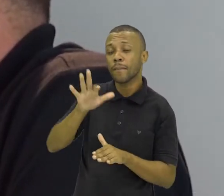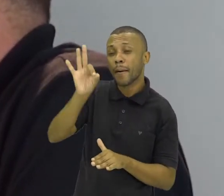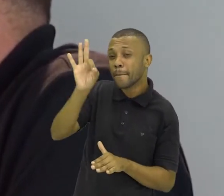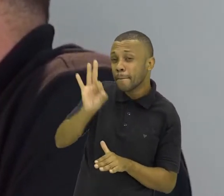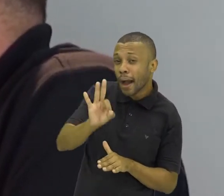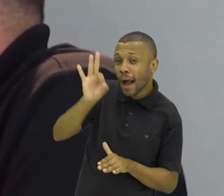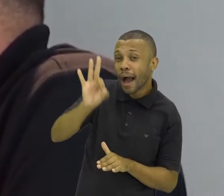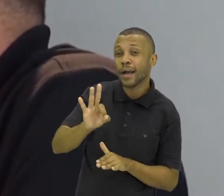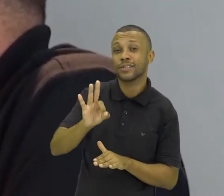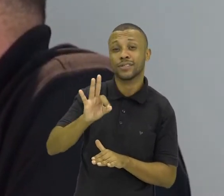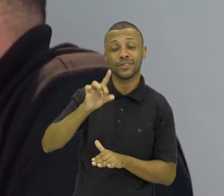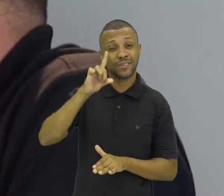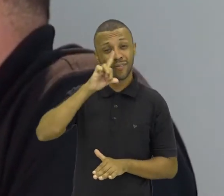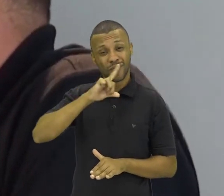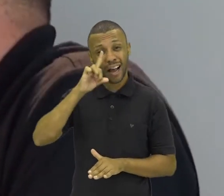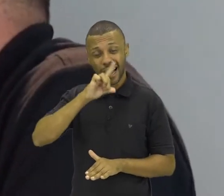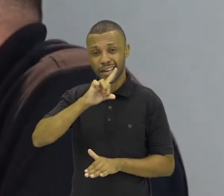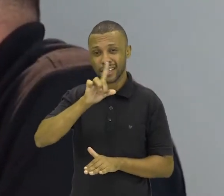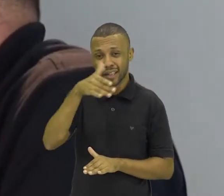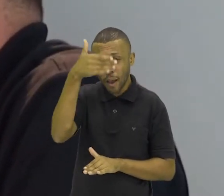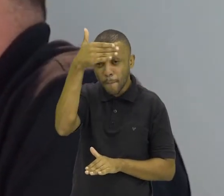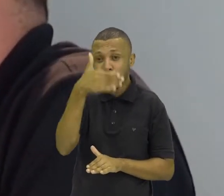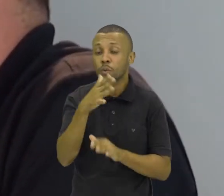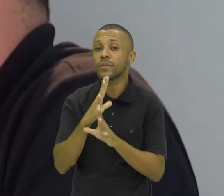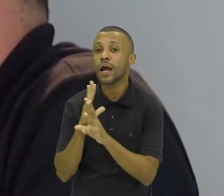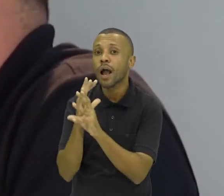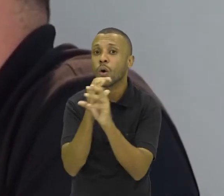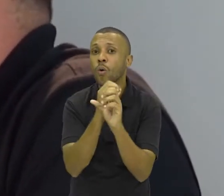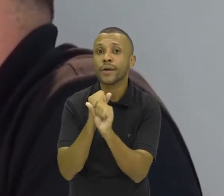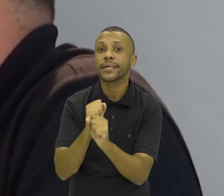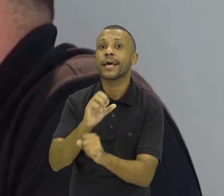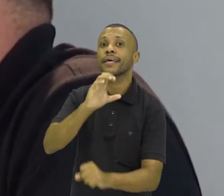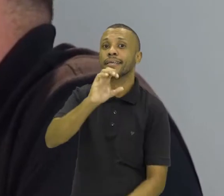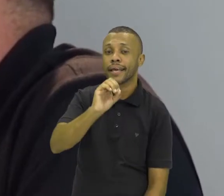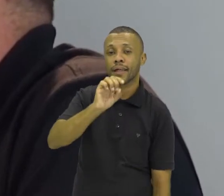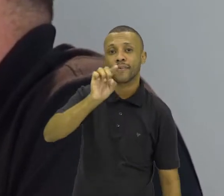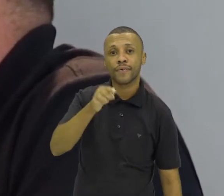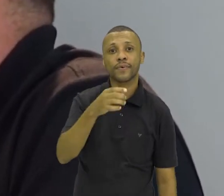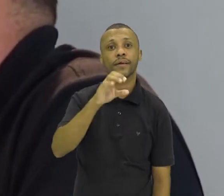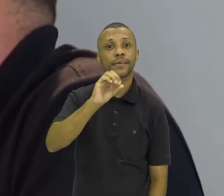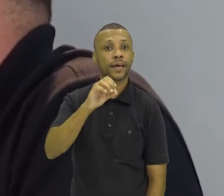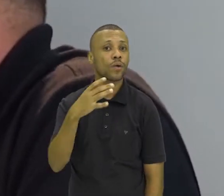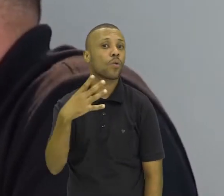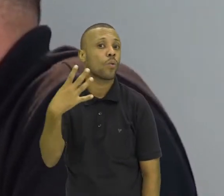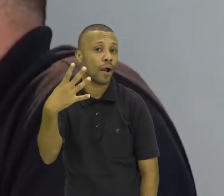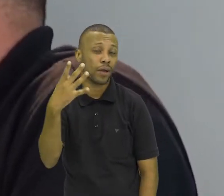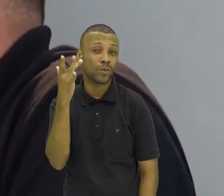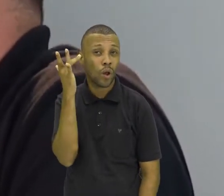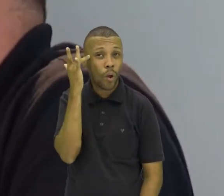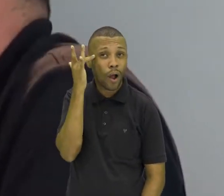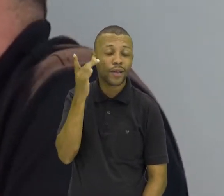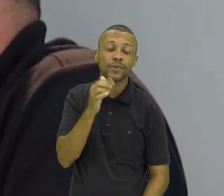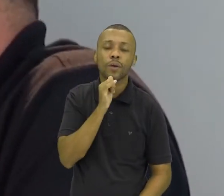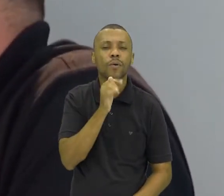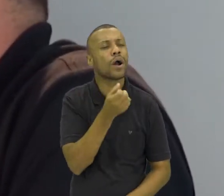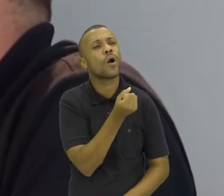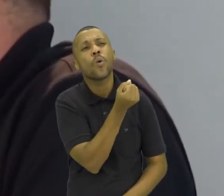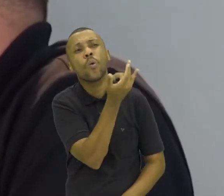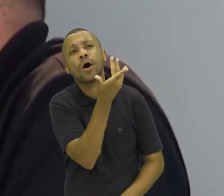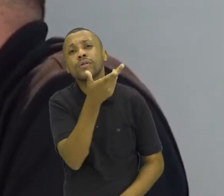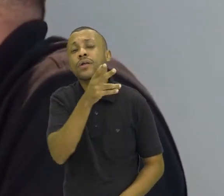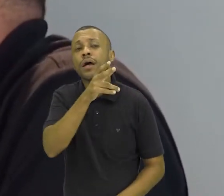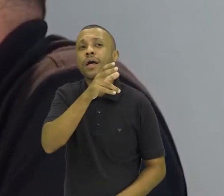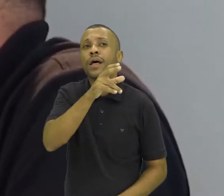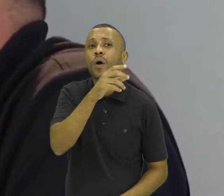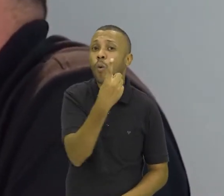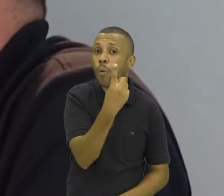uma margem de erro do equipamento, né? O equipamento eletrônico, então a gente considera ali 0,04. Sim. Acho que não. Ah, quanto